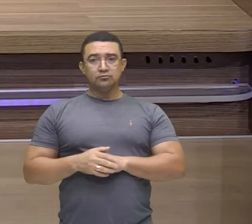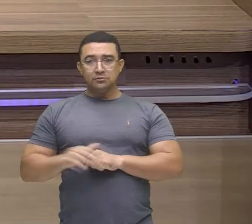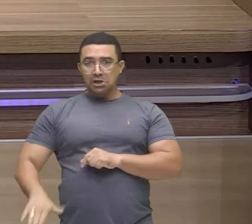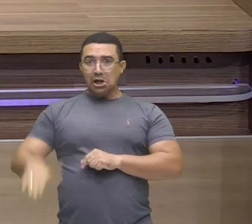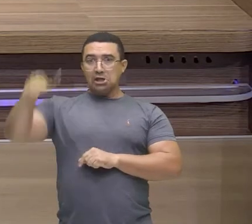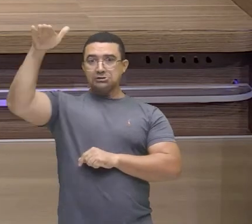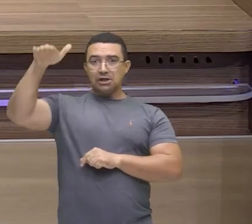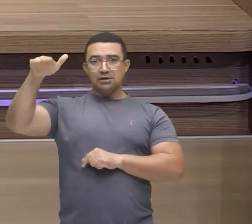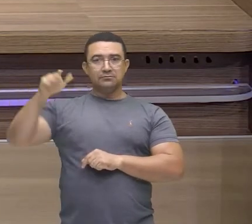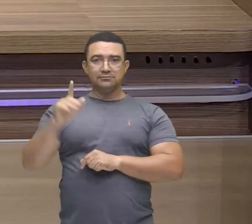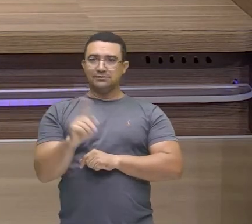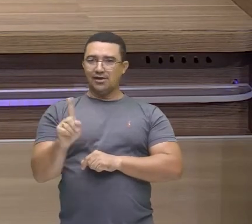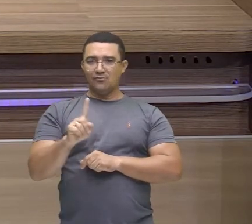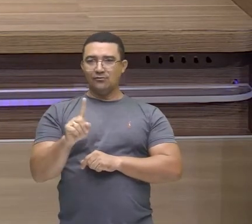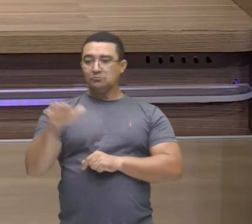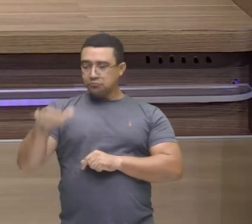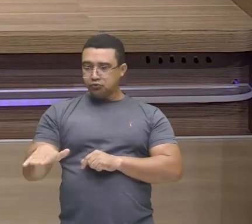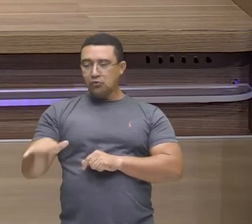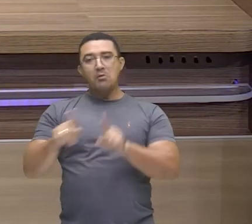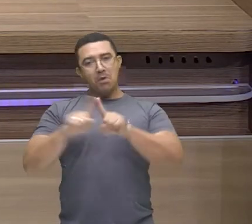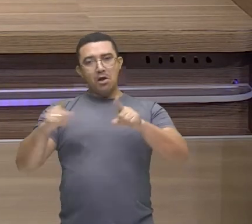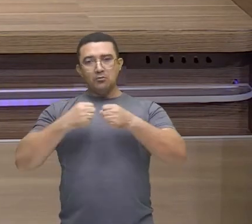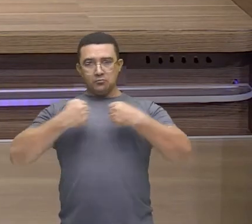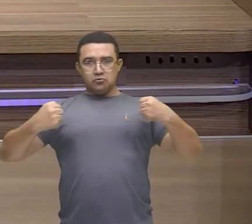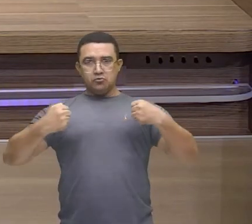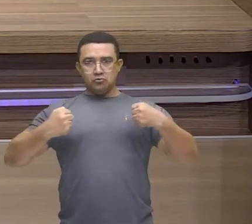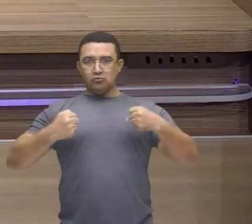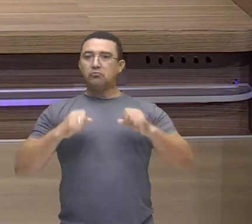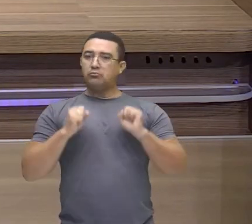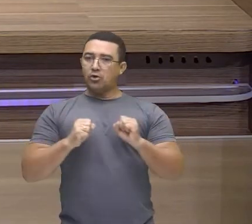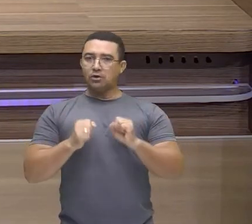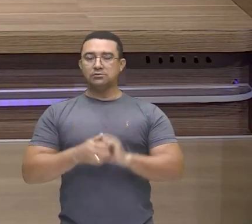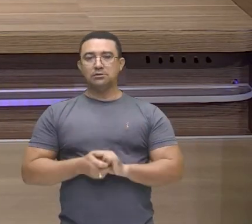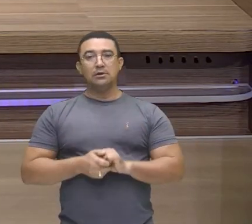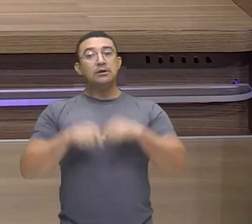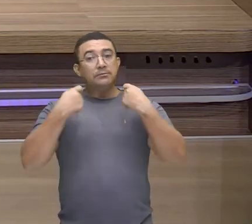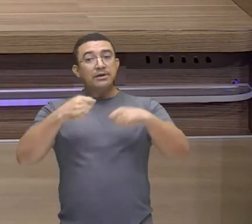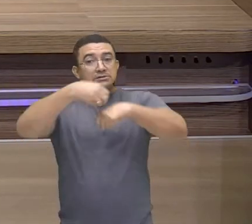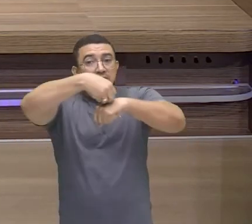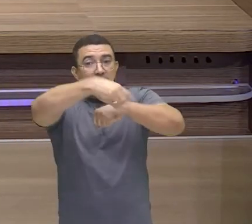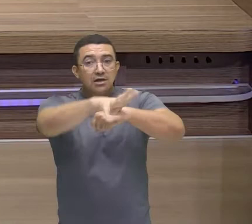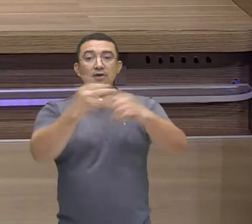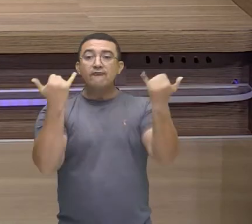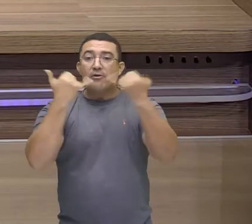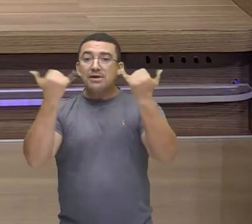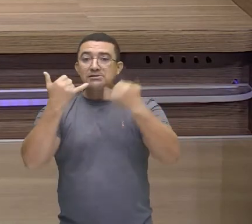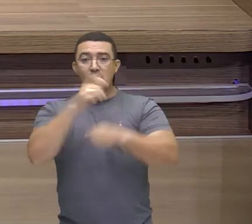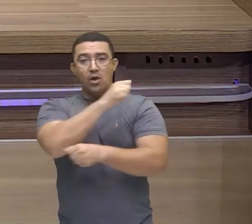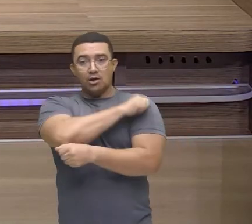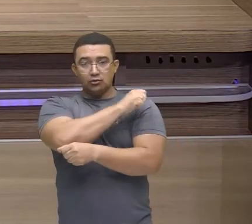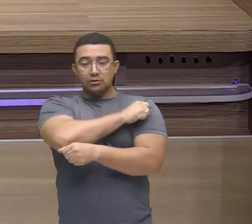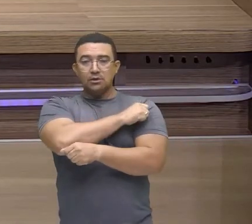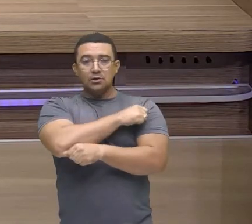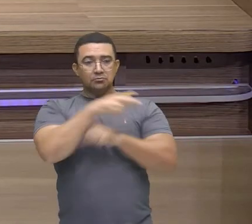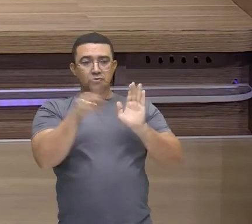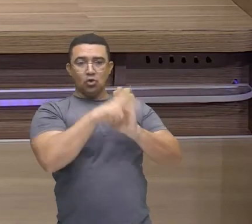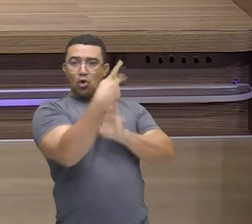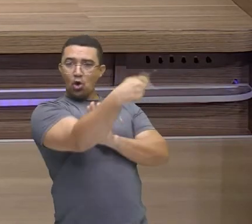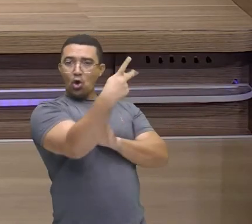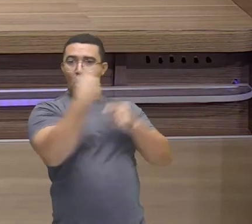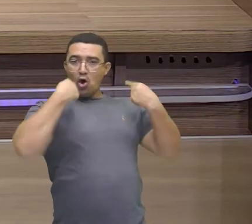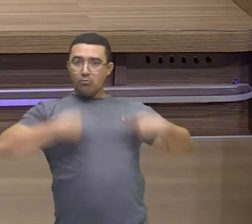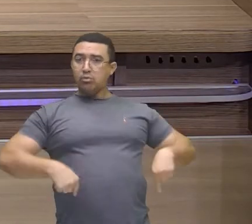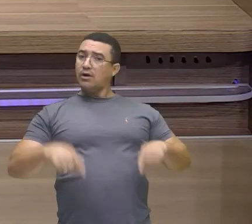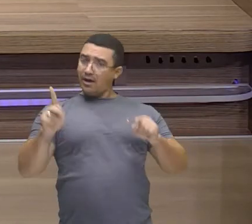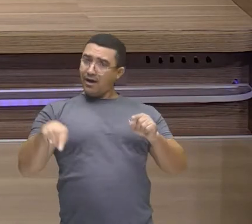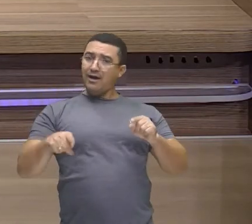sério, e você tem que ter a informação para o aluno, que ele vai ter que entender que o corpo dele é o dele,